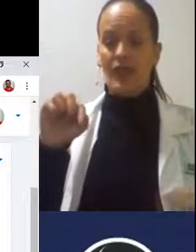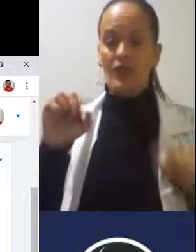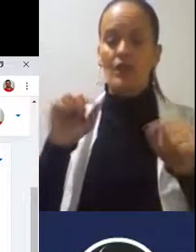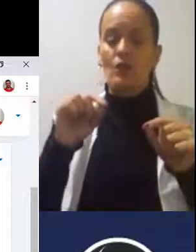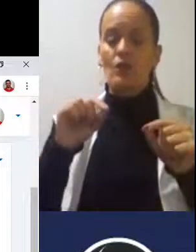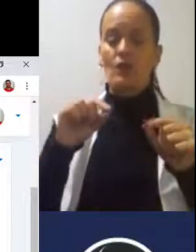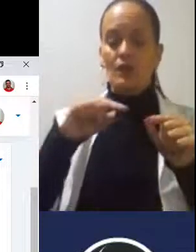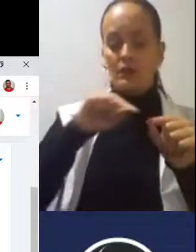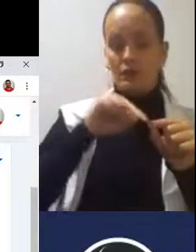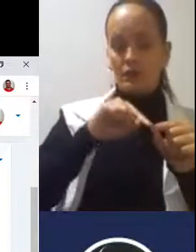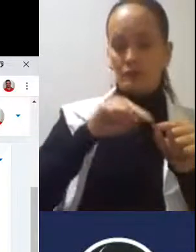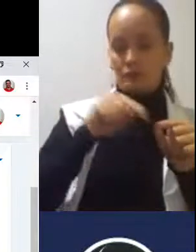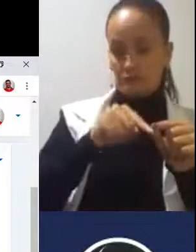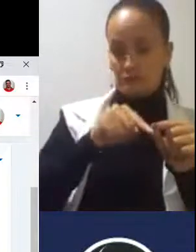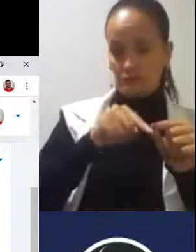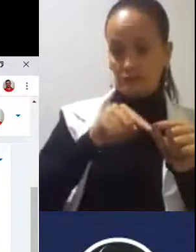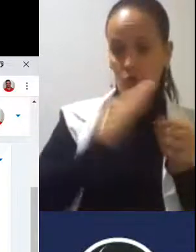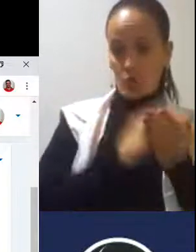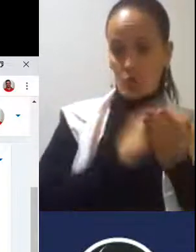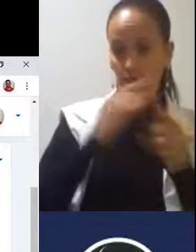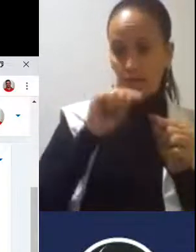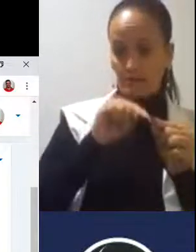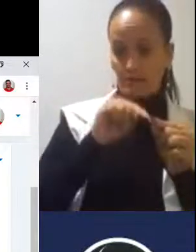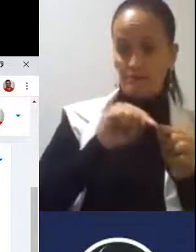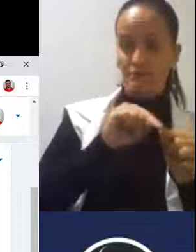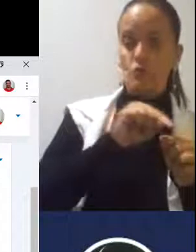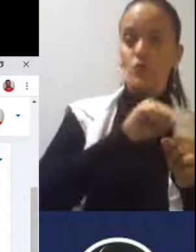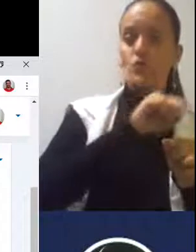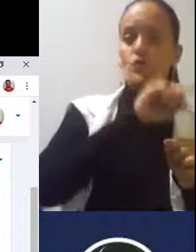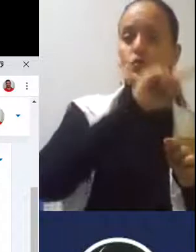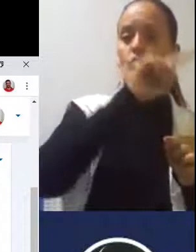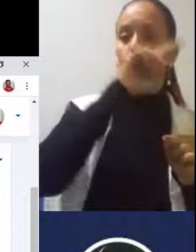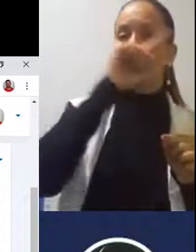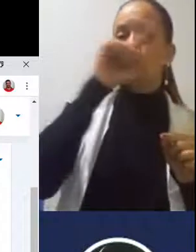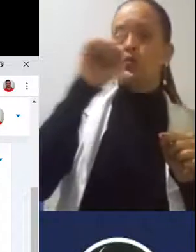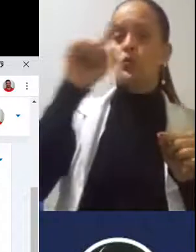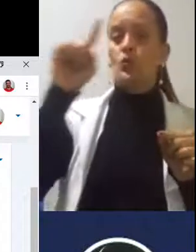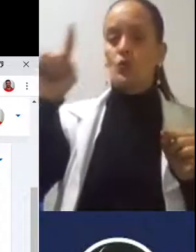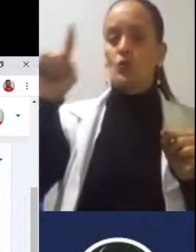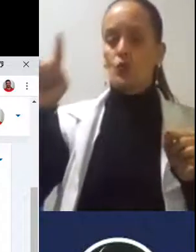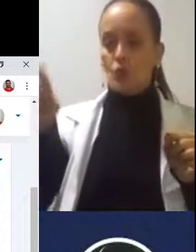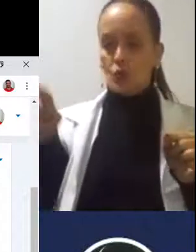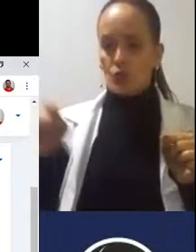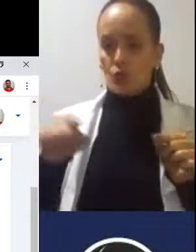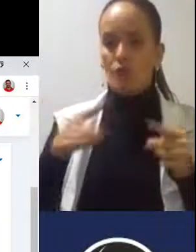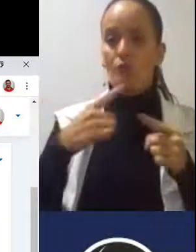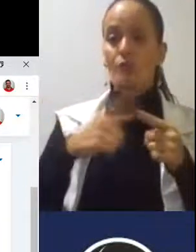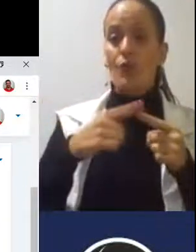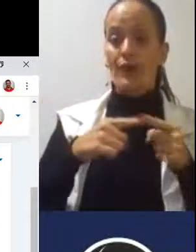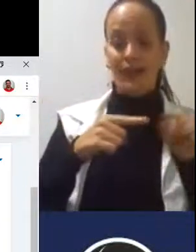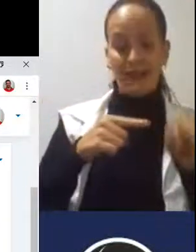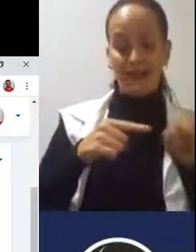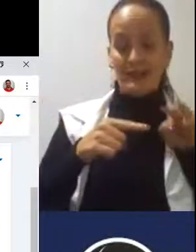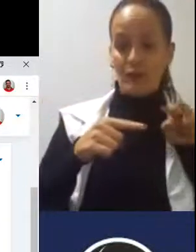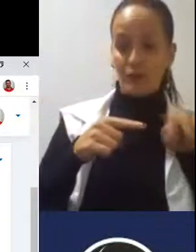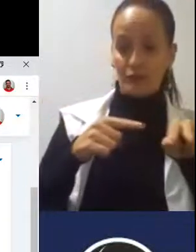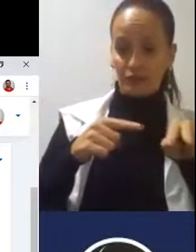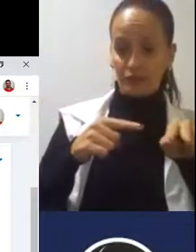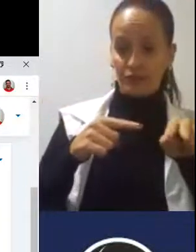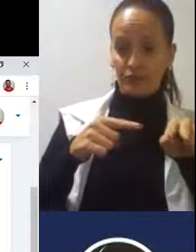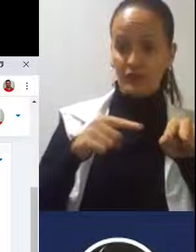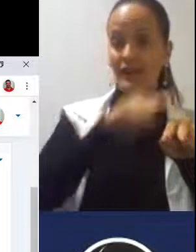que vai fornecer a tensão elétrica de alimentação, né? Por isso que a gente tem aqui ó, positivo e negativo. É onde a gente tem a diferença de